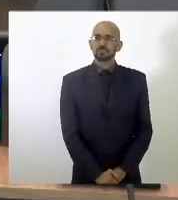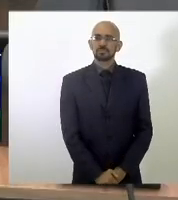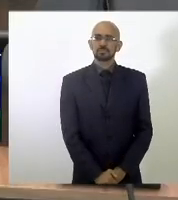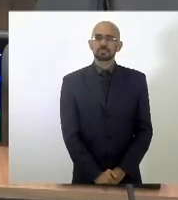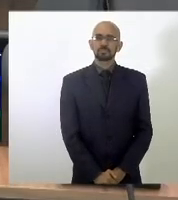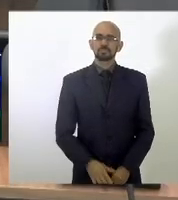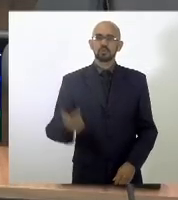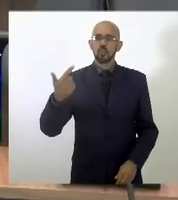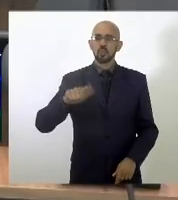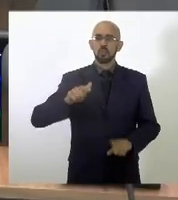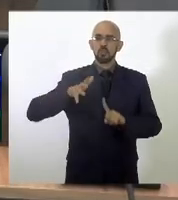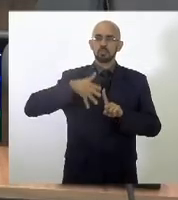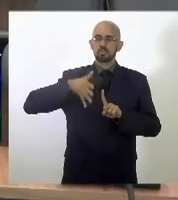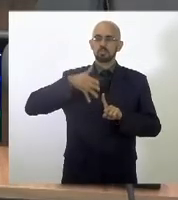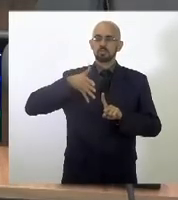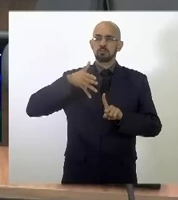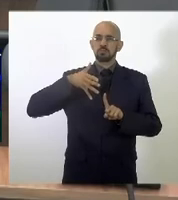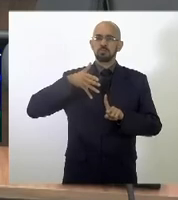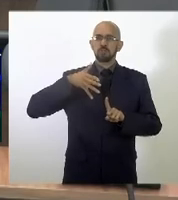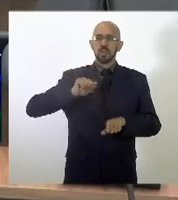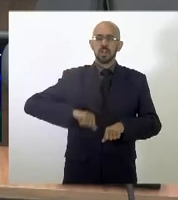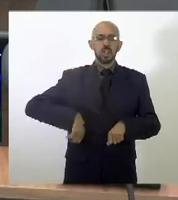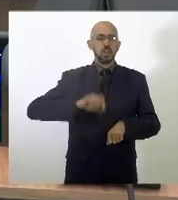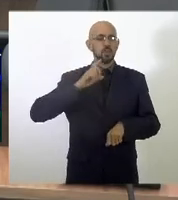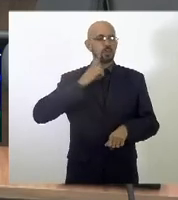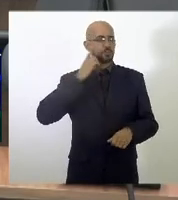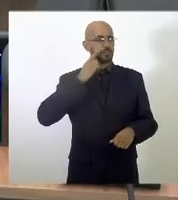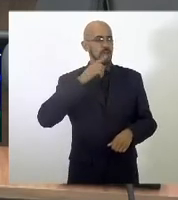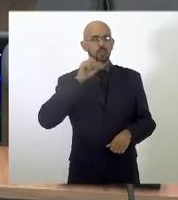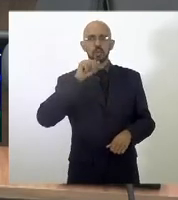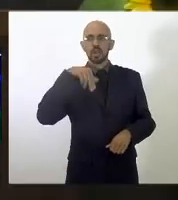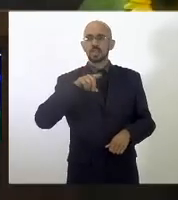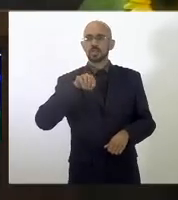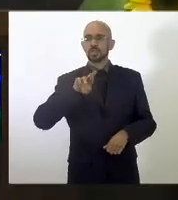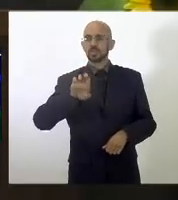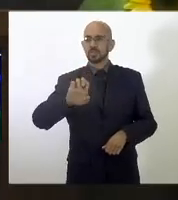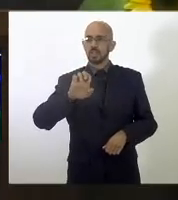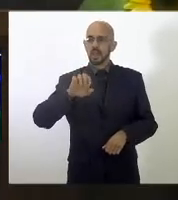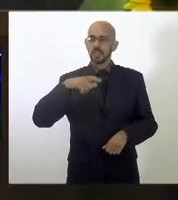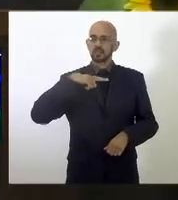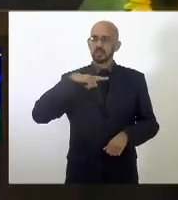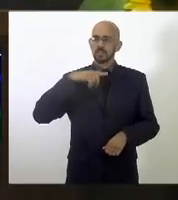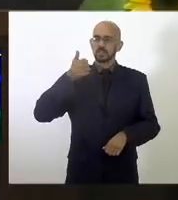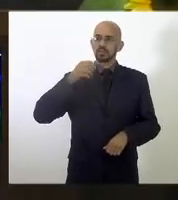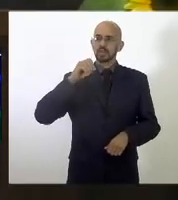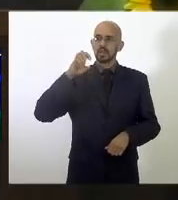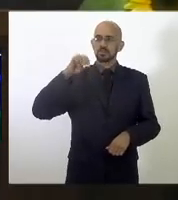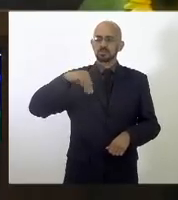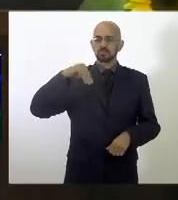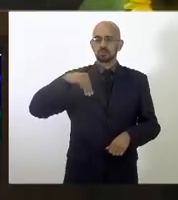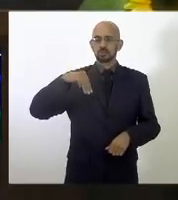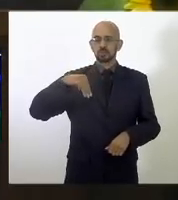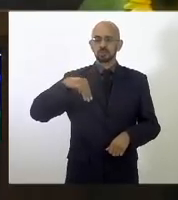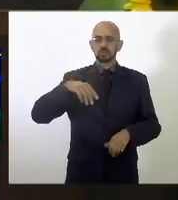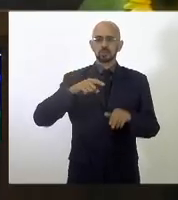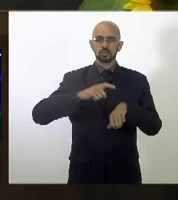Próximo orador inscrito é o nobre deputado André Correia. Vossa Excelência dispõe de 10 minutos no tempo regimental.